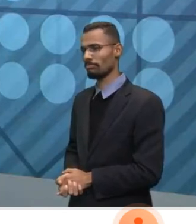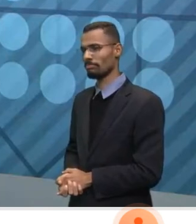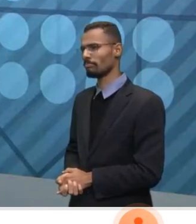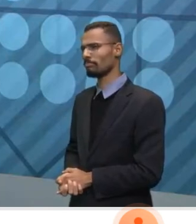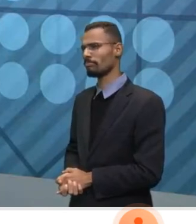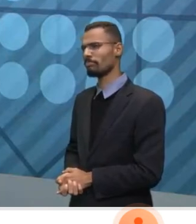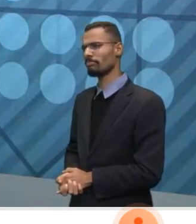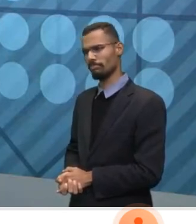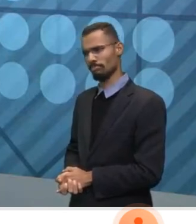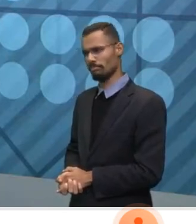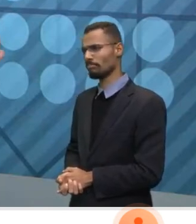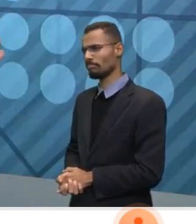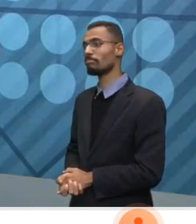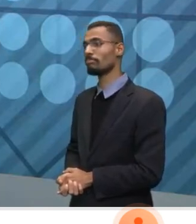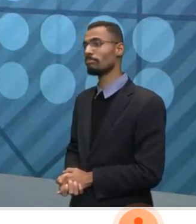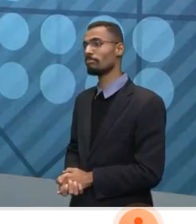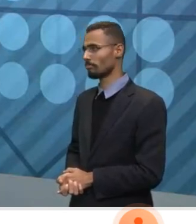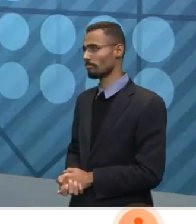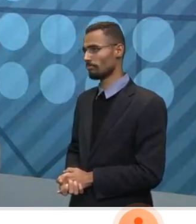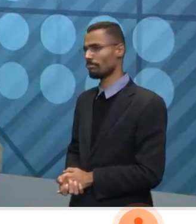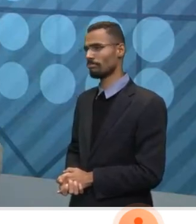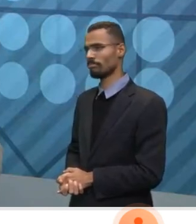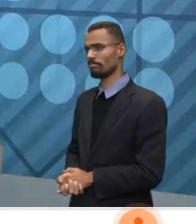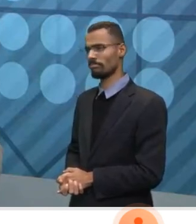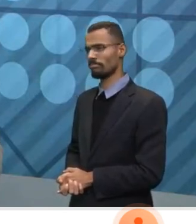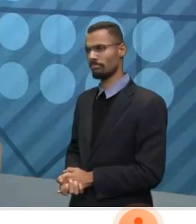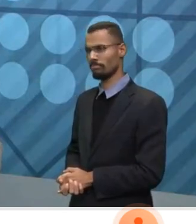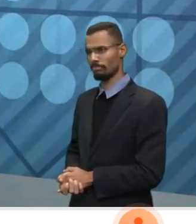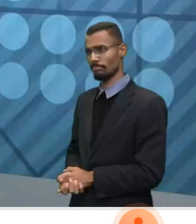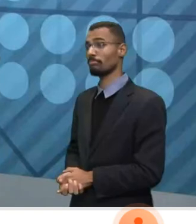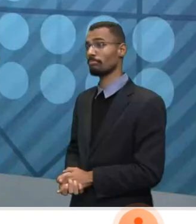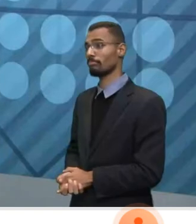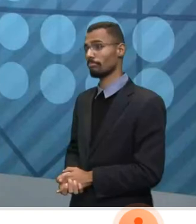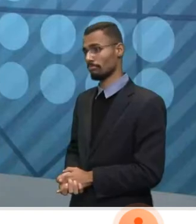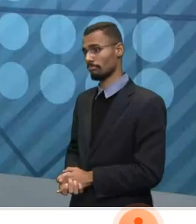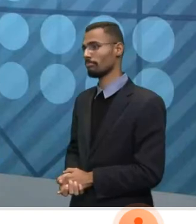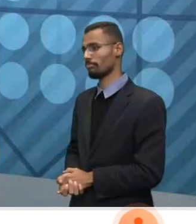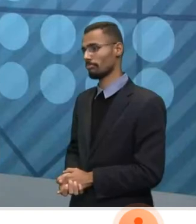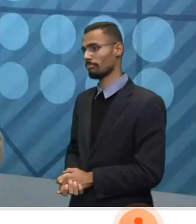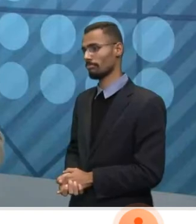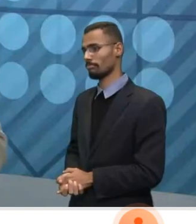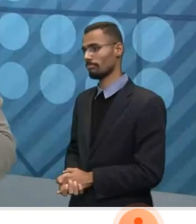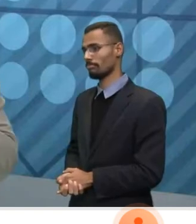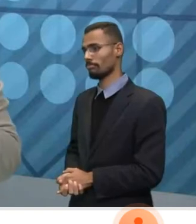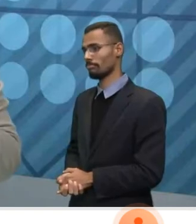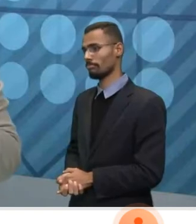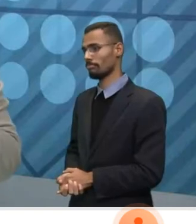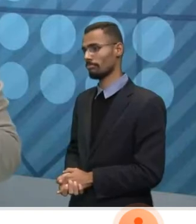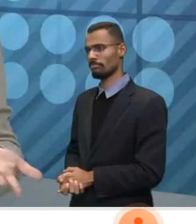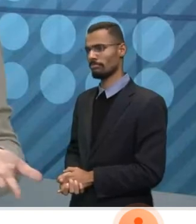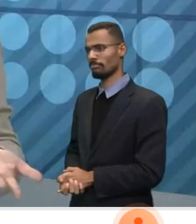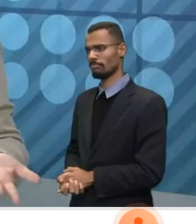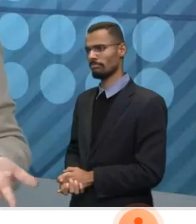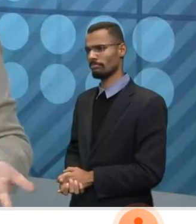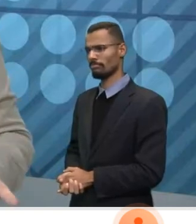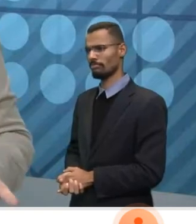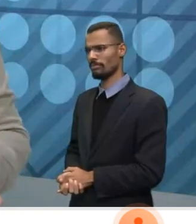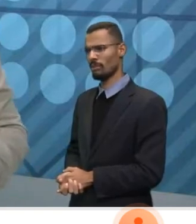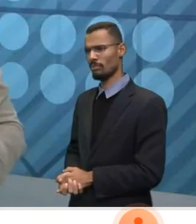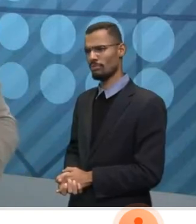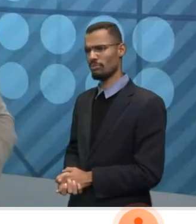passou por mim, ou duas pessoas passaram por mim, ou mais pessoas,